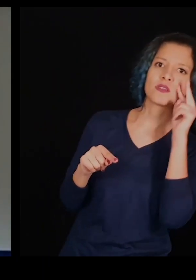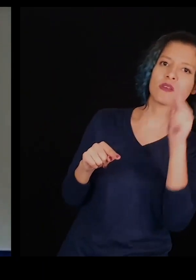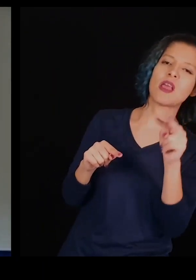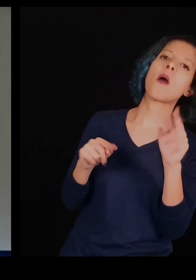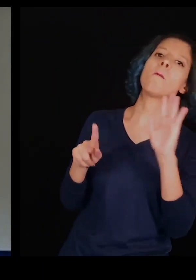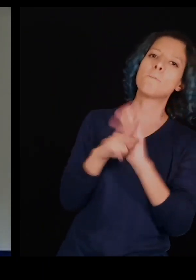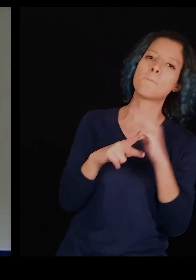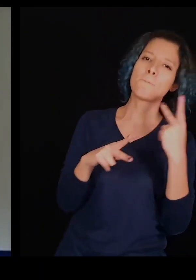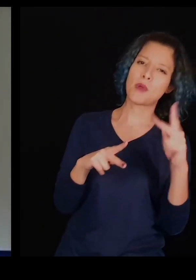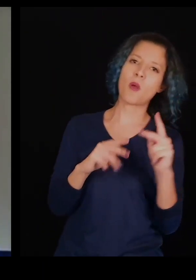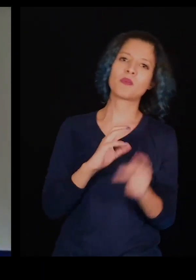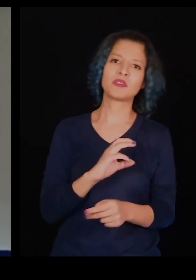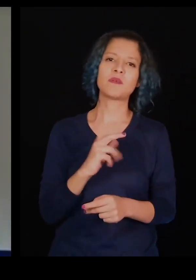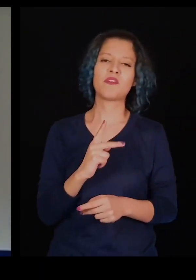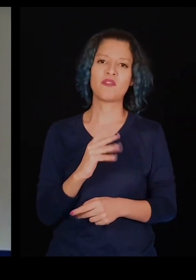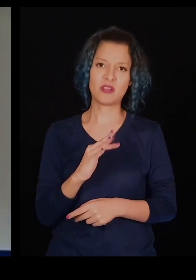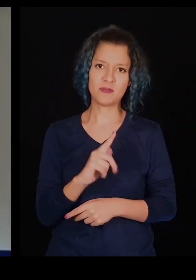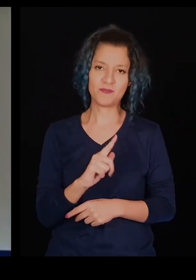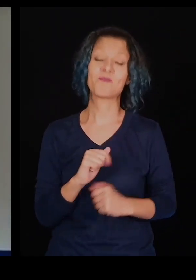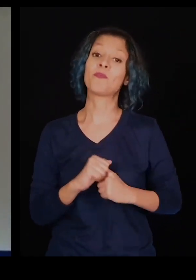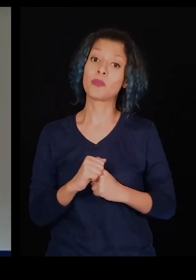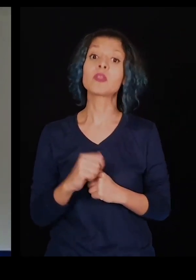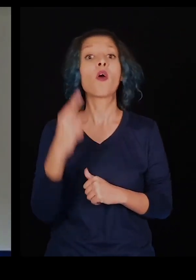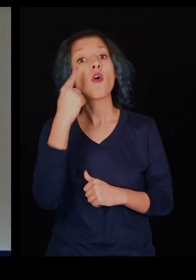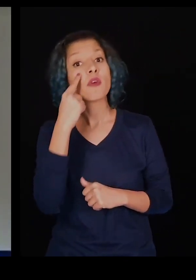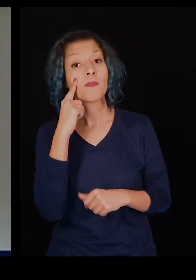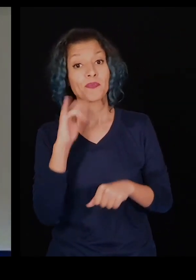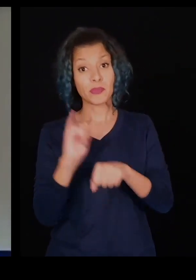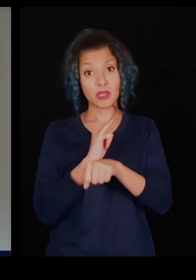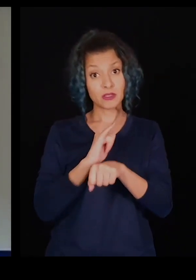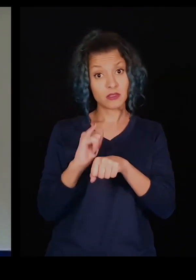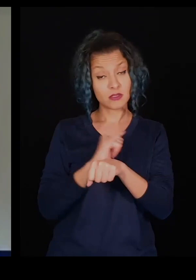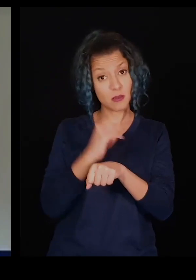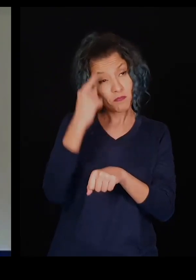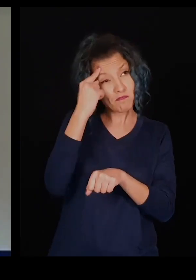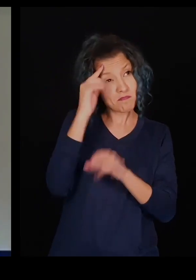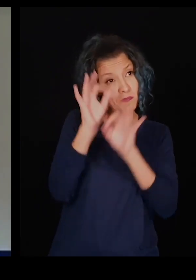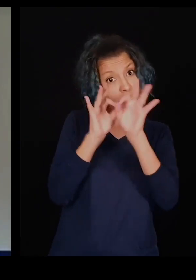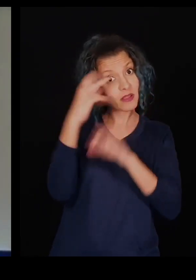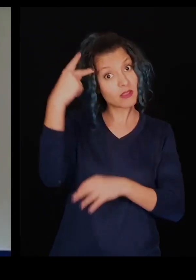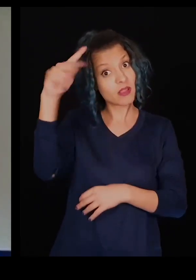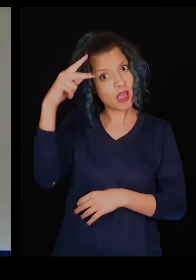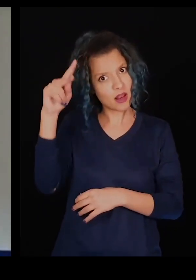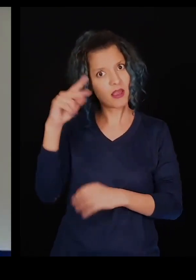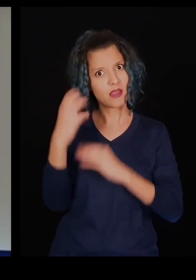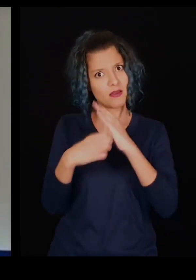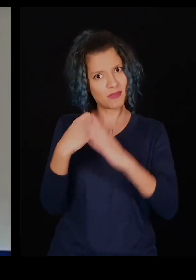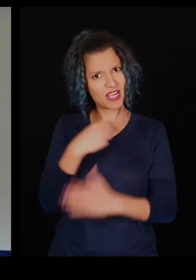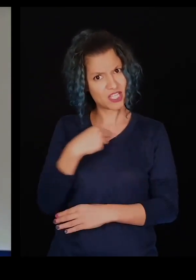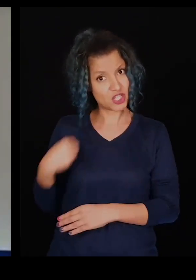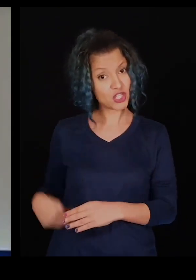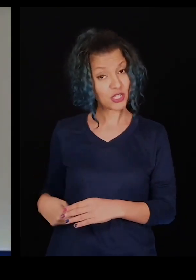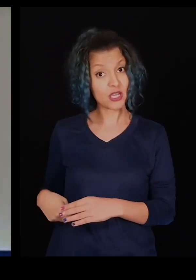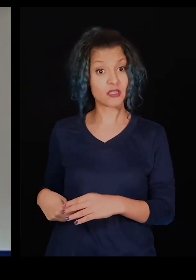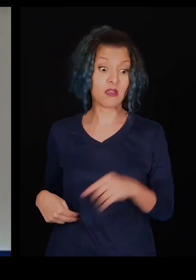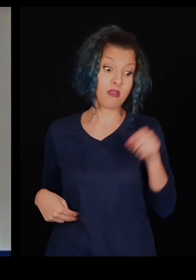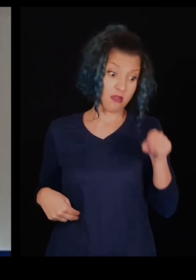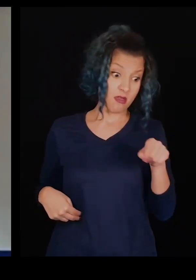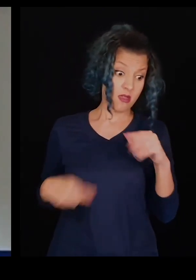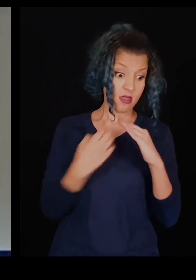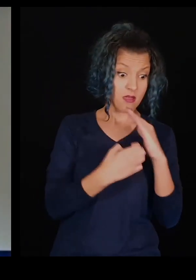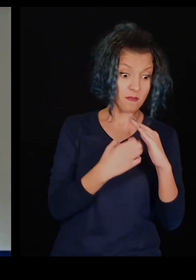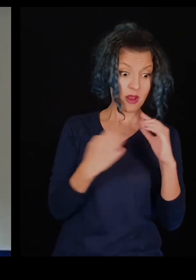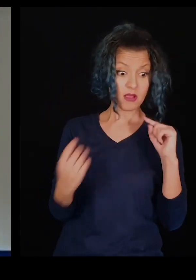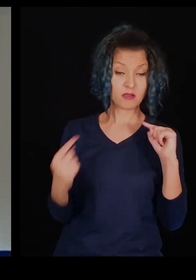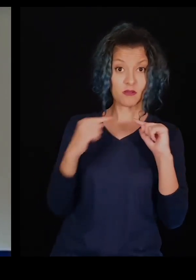o planejamento estratégico da State Grid, que nos ajudou a orientar o planejamento estratégico da companhia, ele